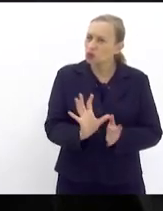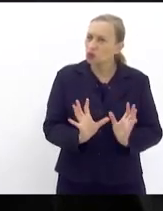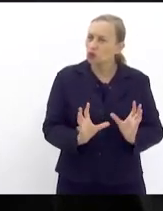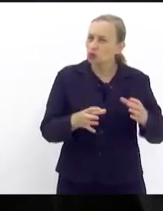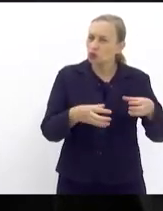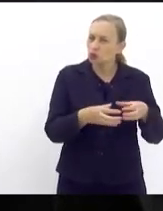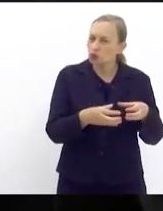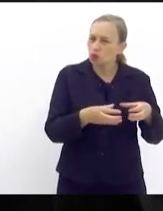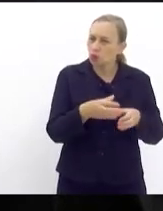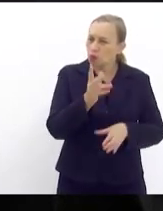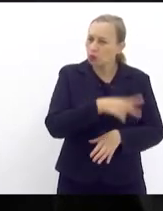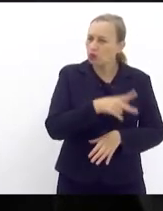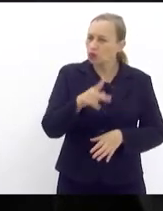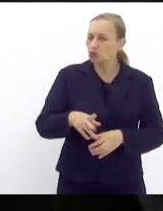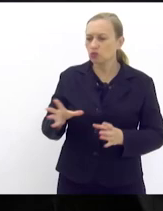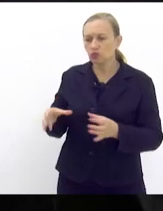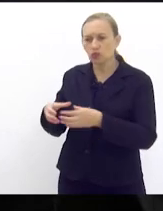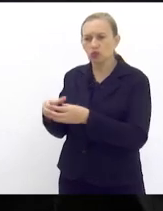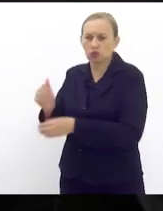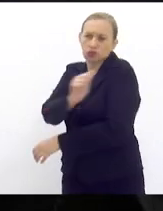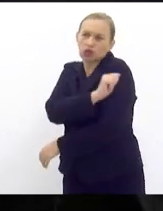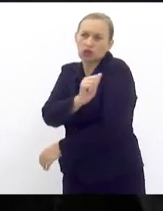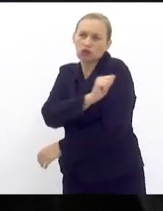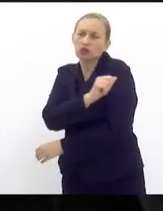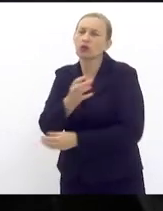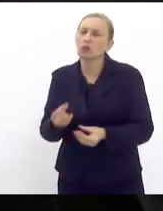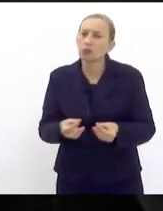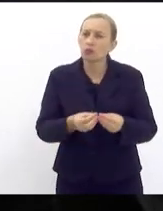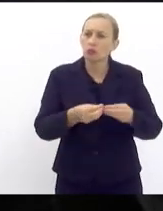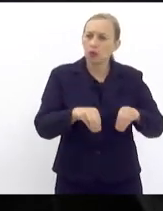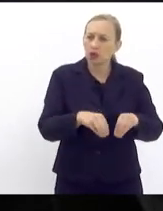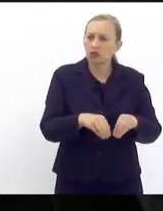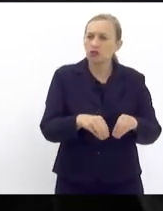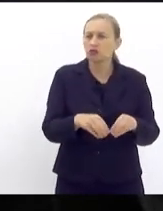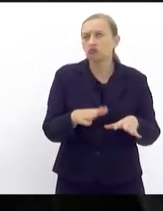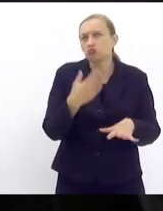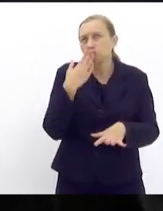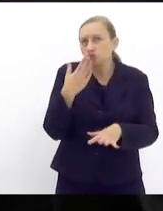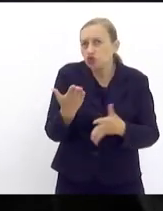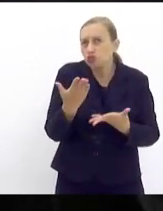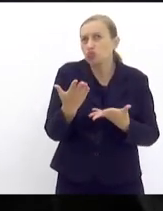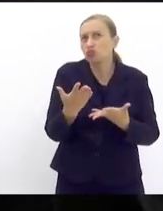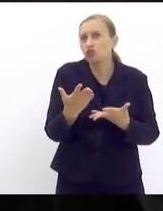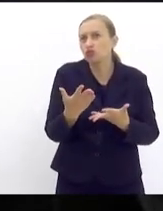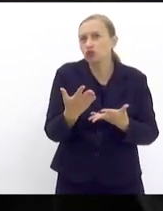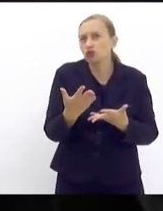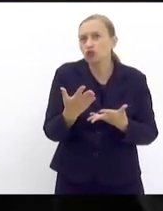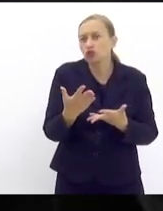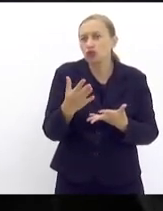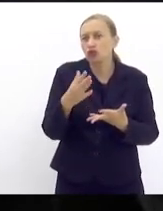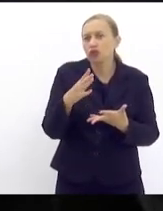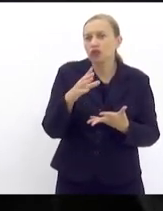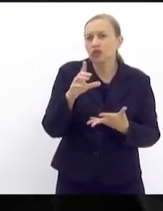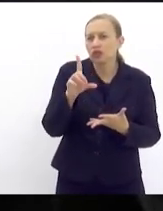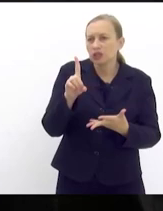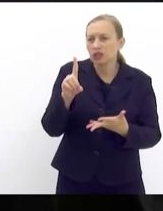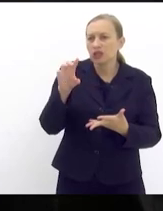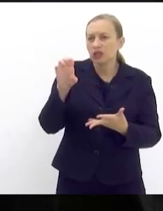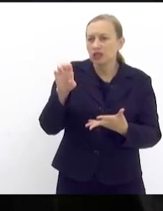decente estaria aceitado por algum tipo de distúrbio